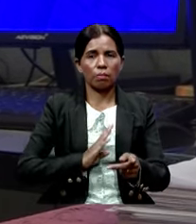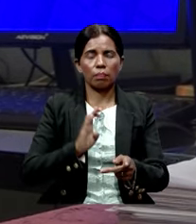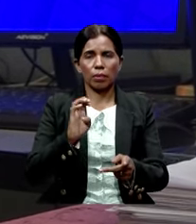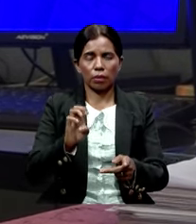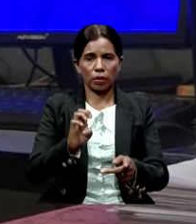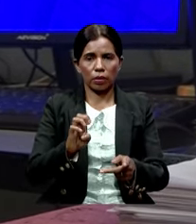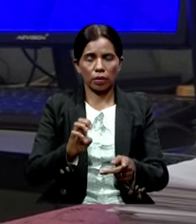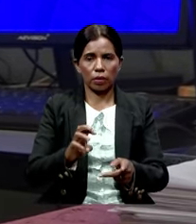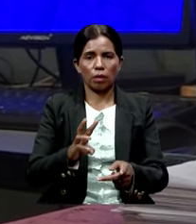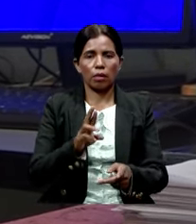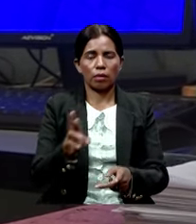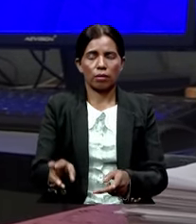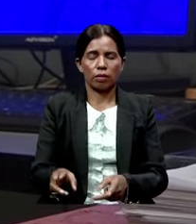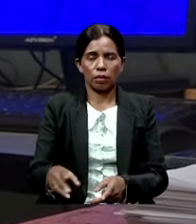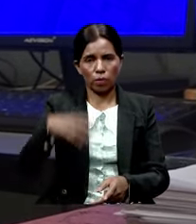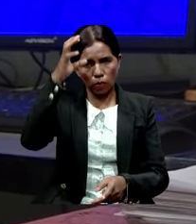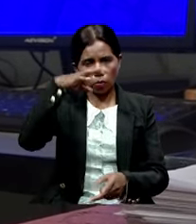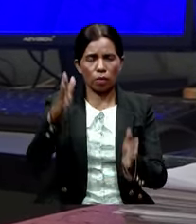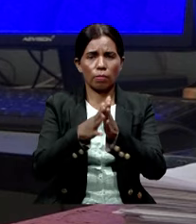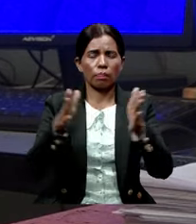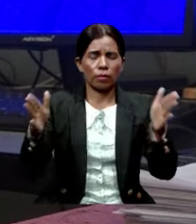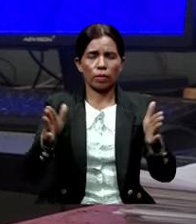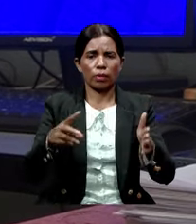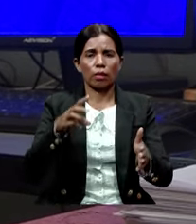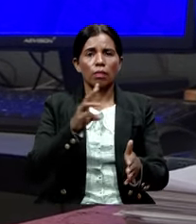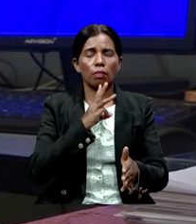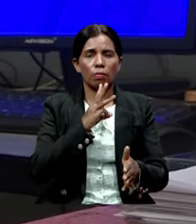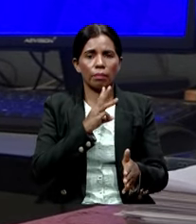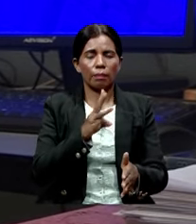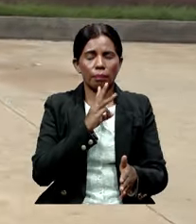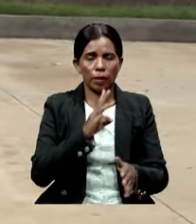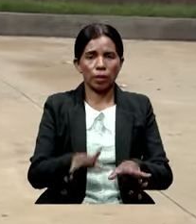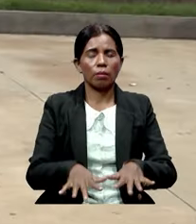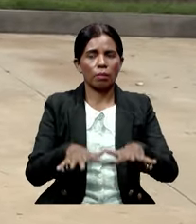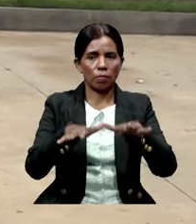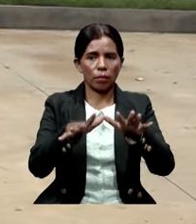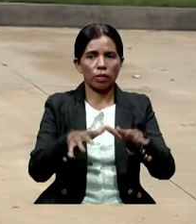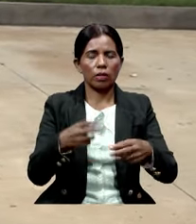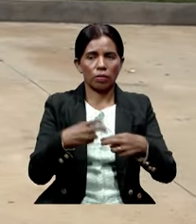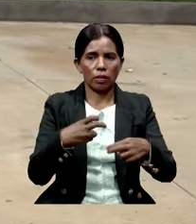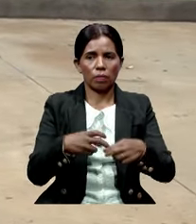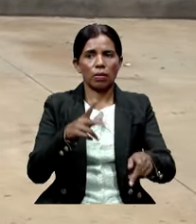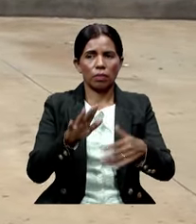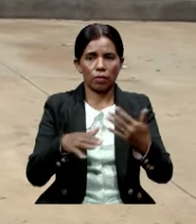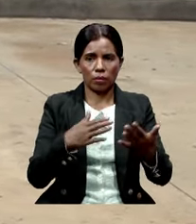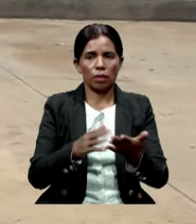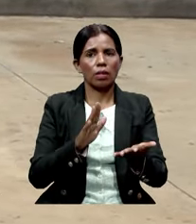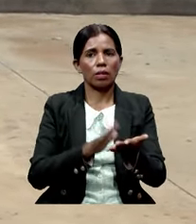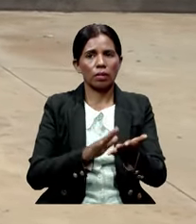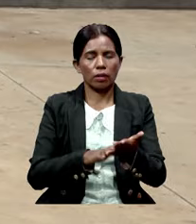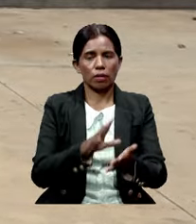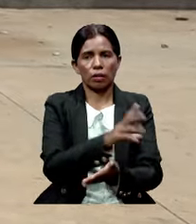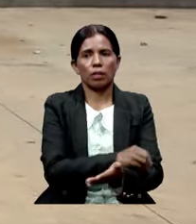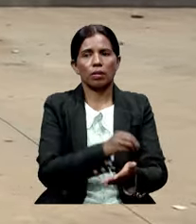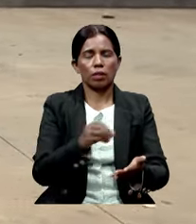bot, raisiran bahalai tumit, bila famia sabarus ni bida, inklim pos profesor ni bida. Ensino Básico Central, terceiro